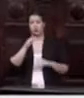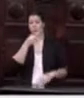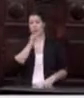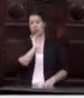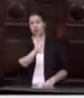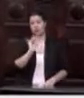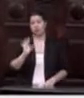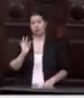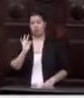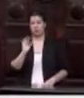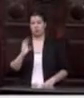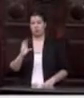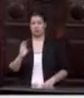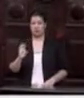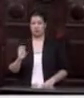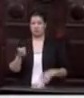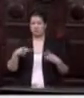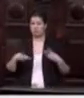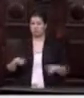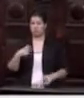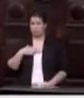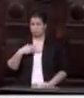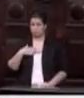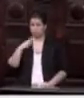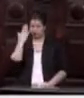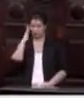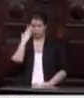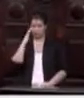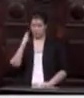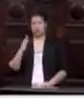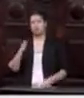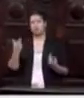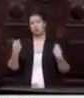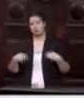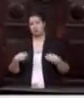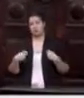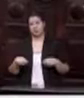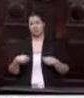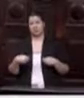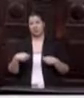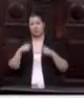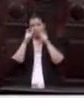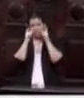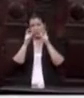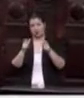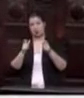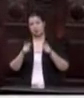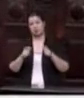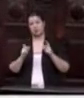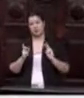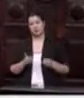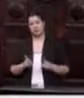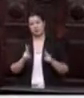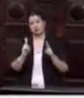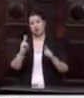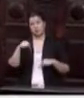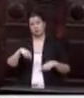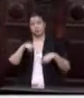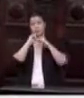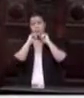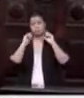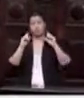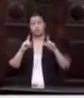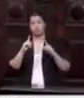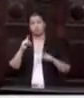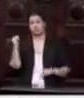Contas, sempre, no meu entendimento, deverá ser levada em consideração por essa Casa